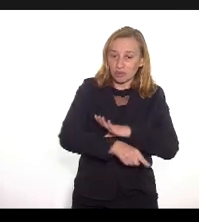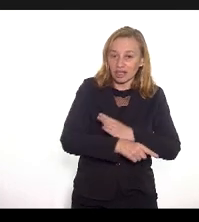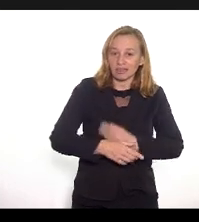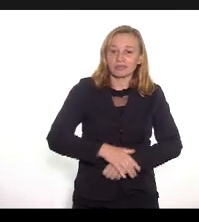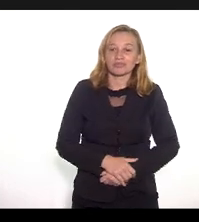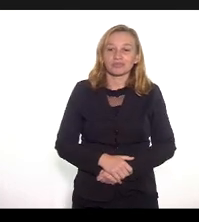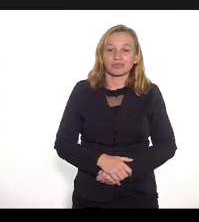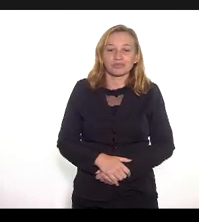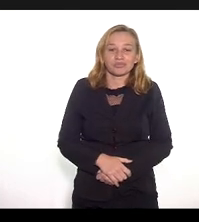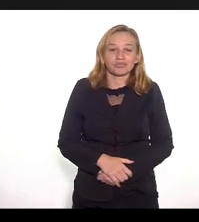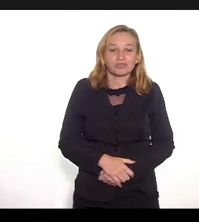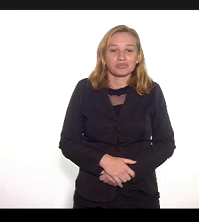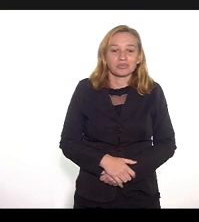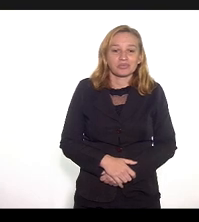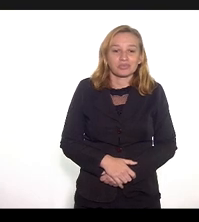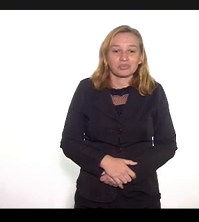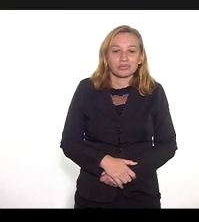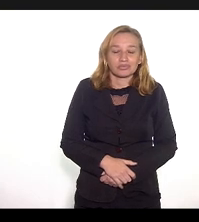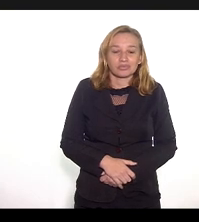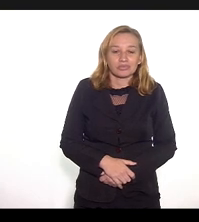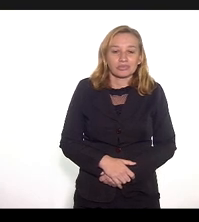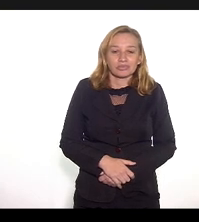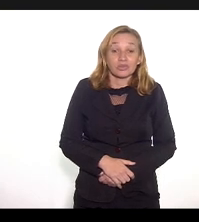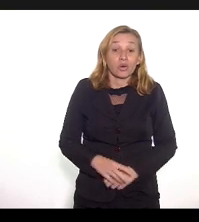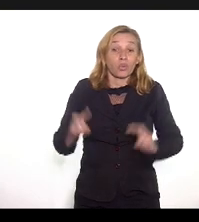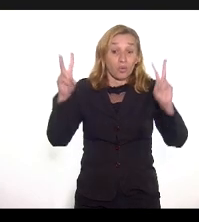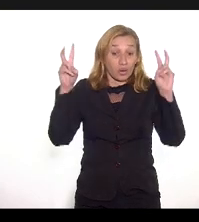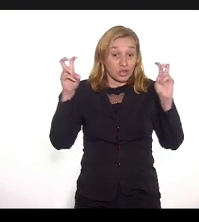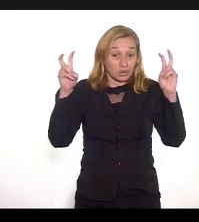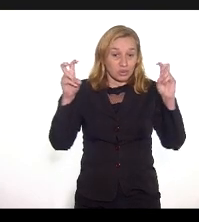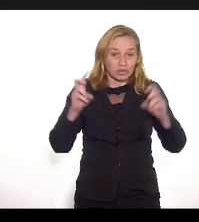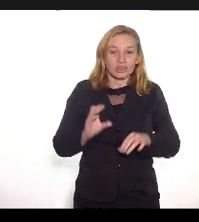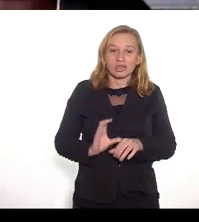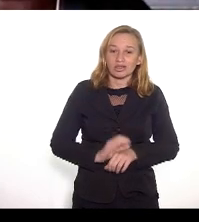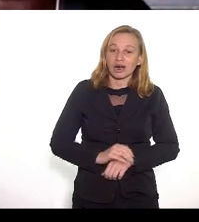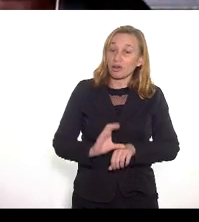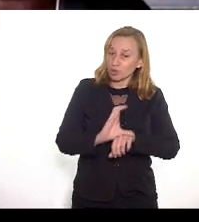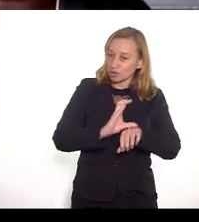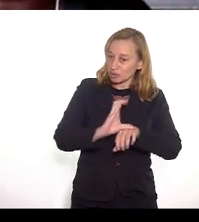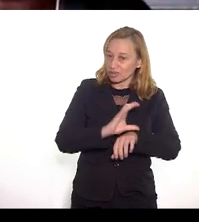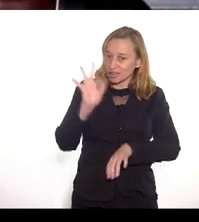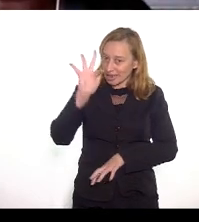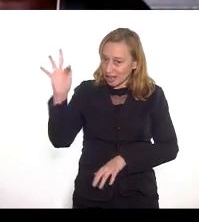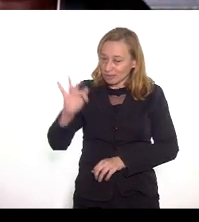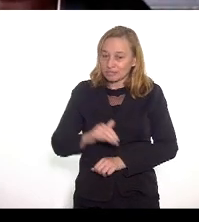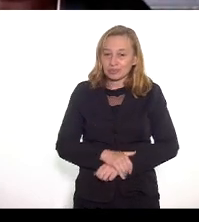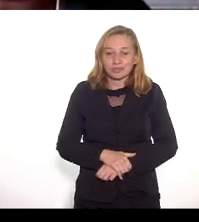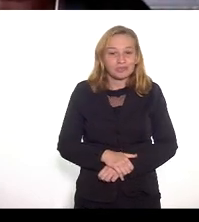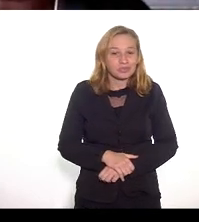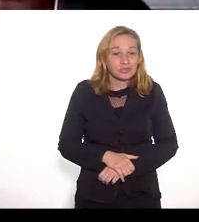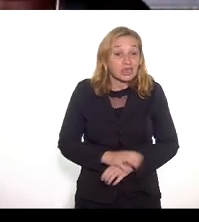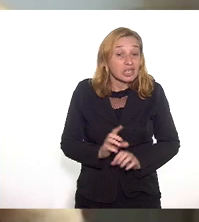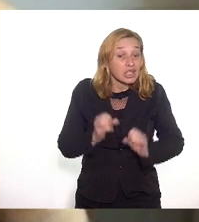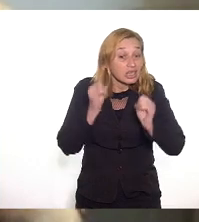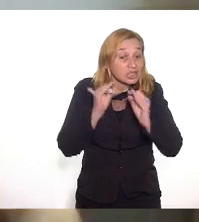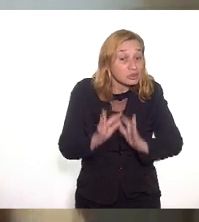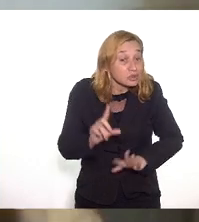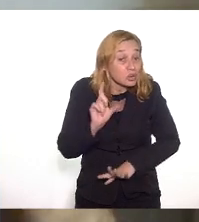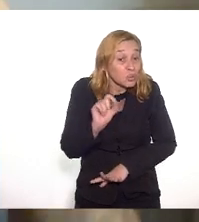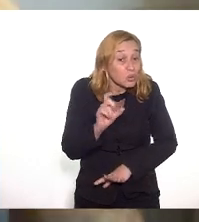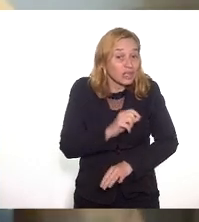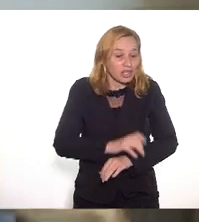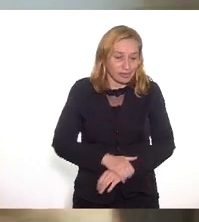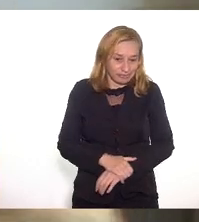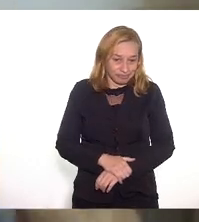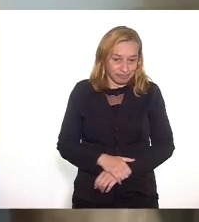do deputado Valdec. A questão, a Constituição Federal define,